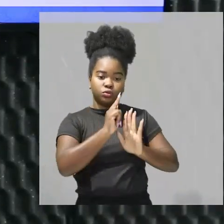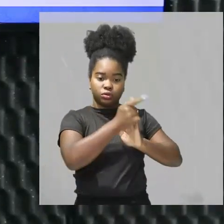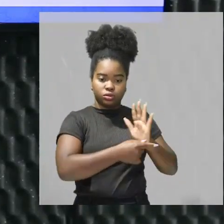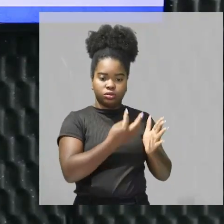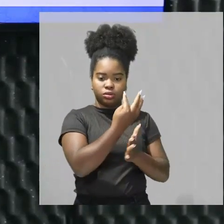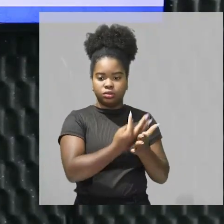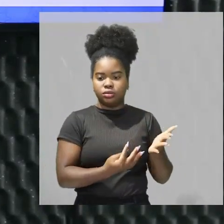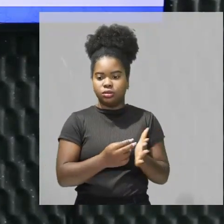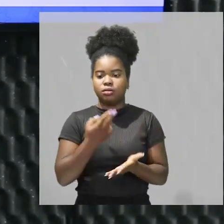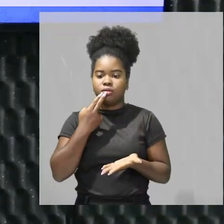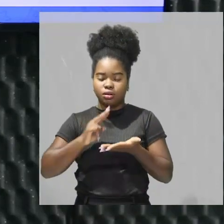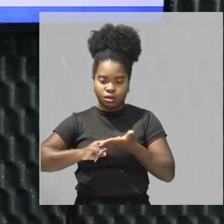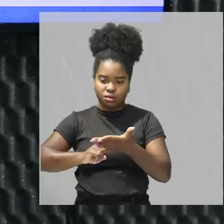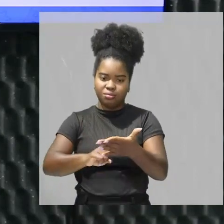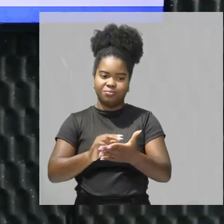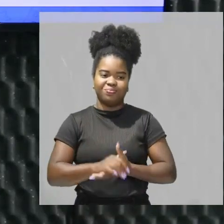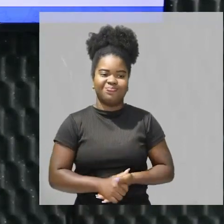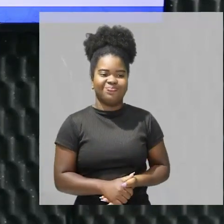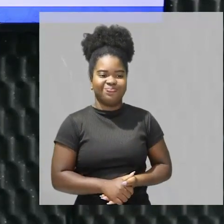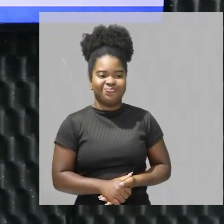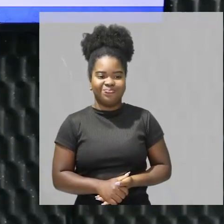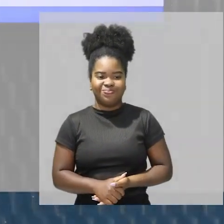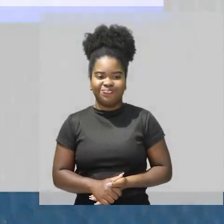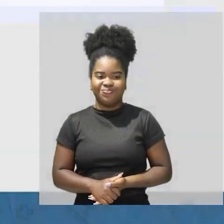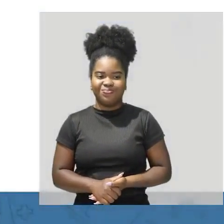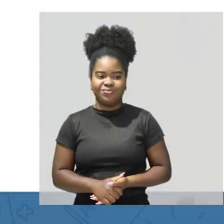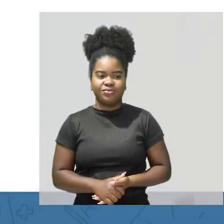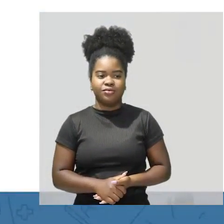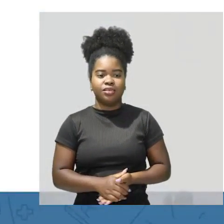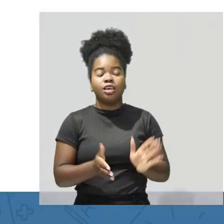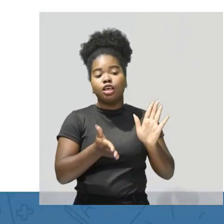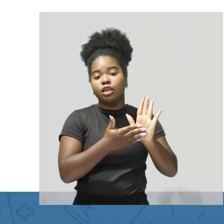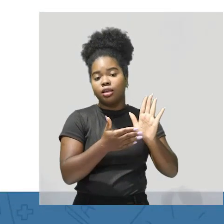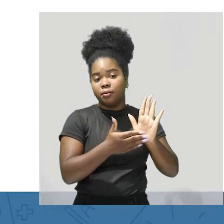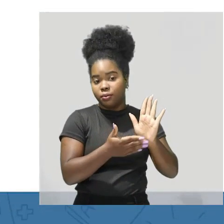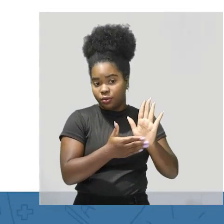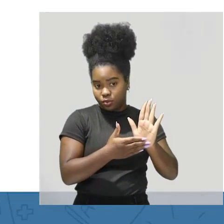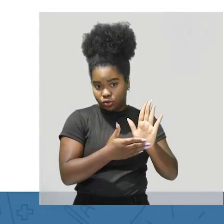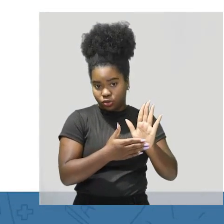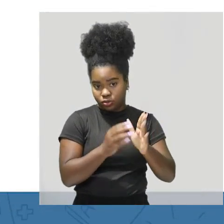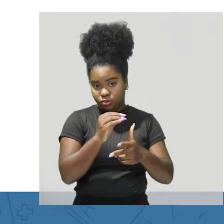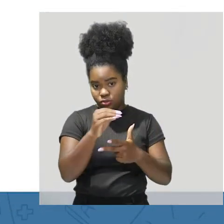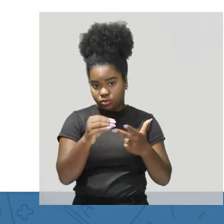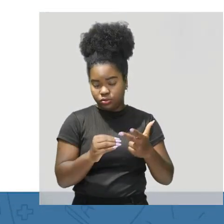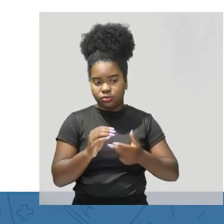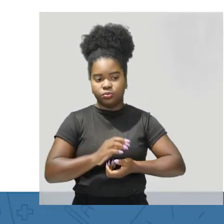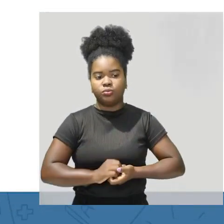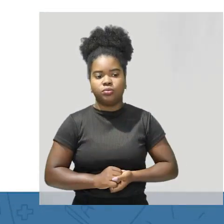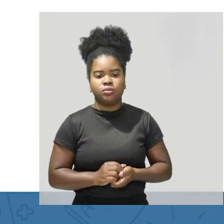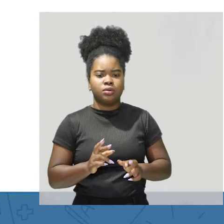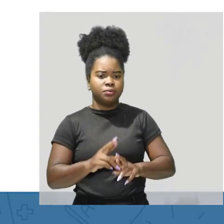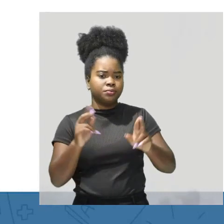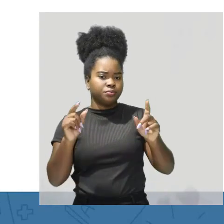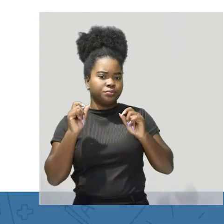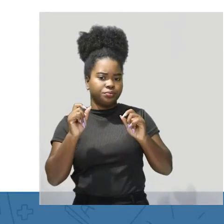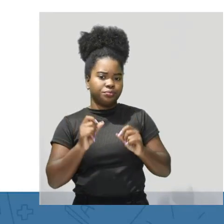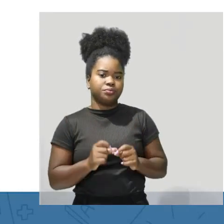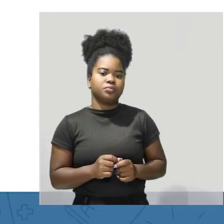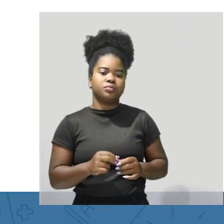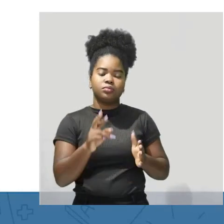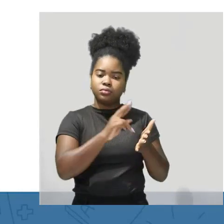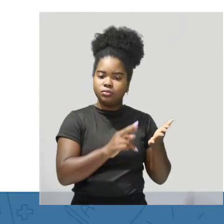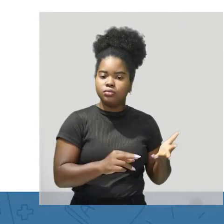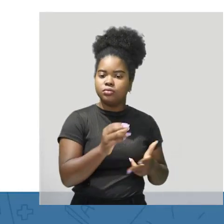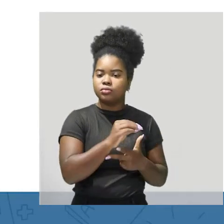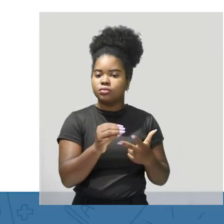como a carta. E a proposta de intervenção do Enem? A grande diferença entre a redação do